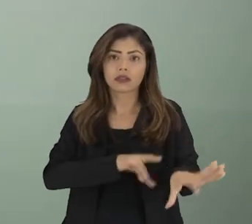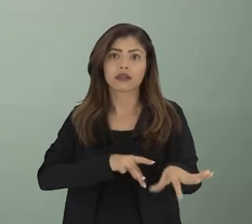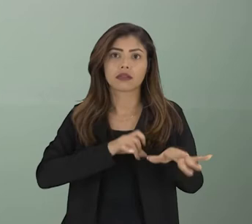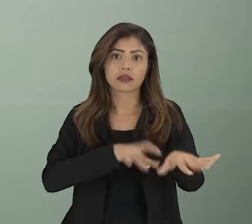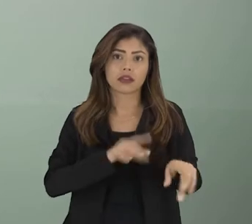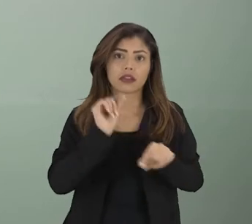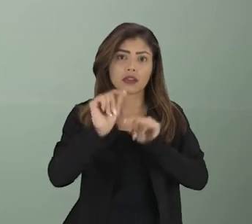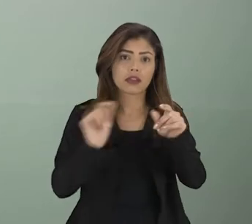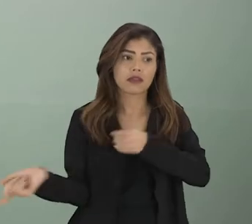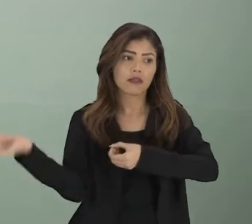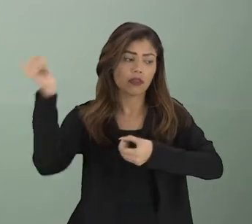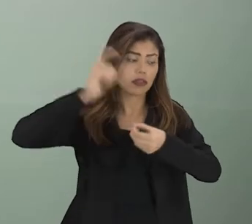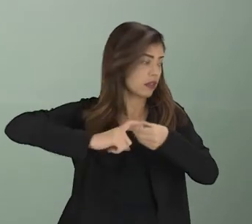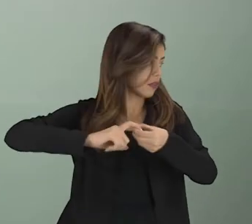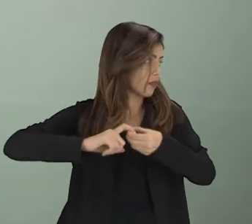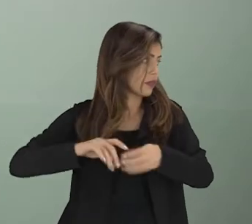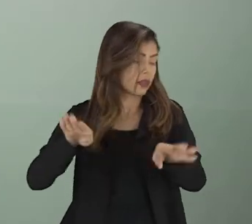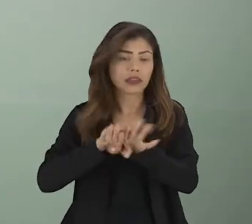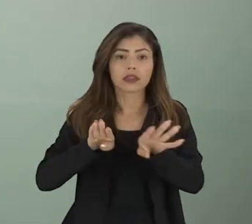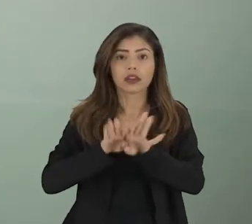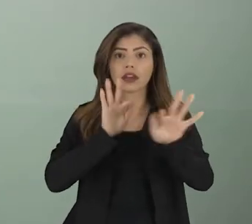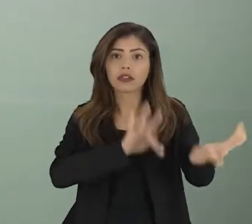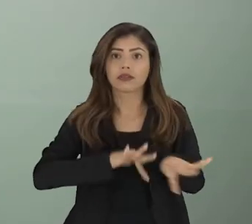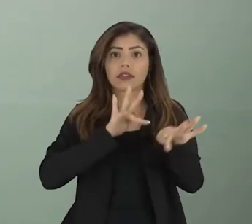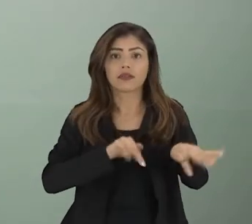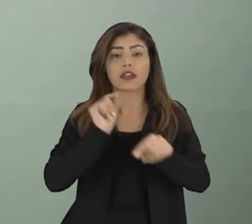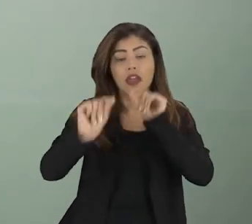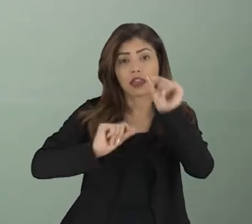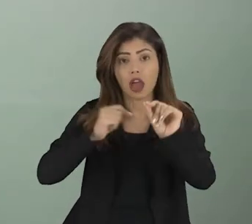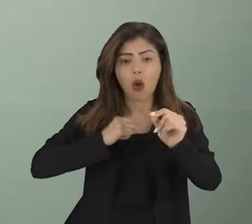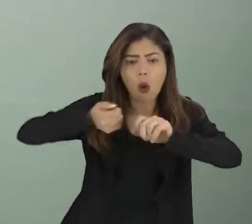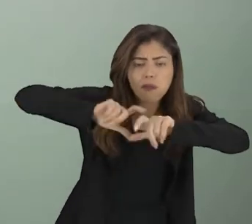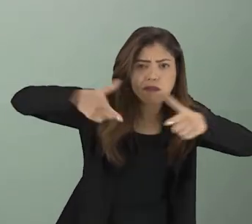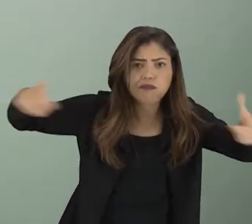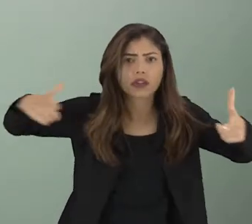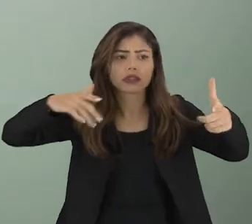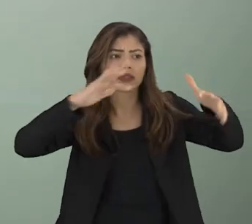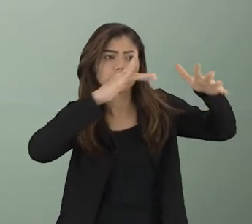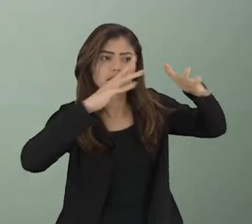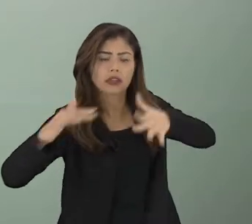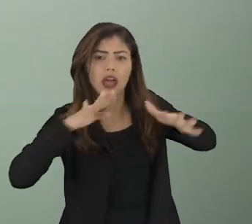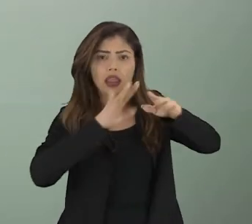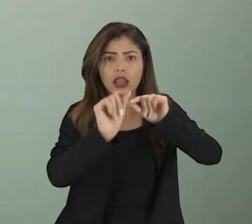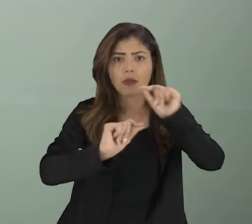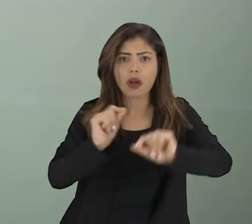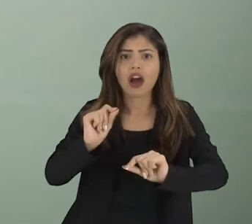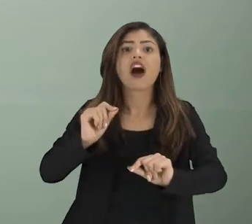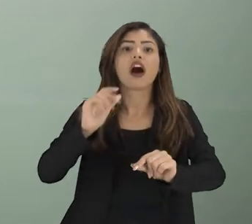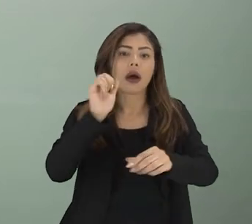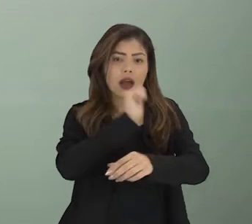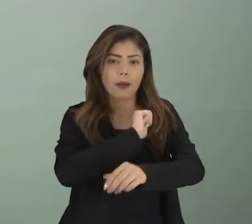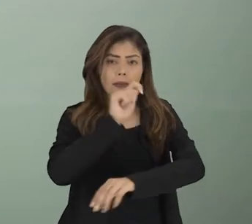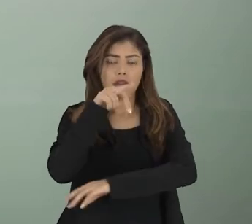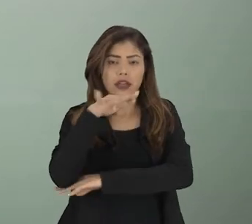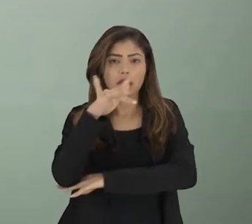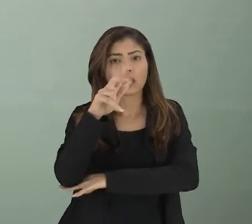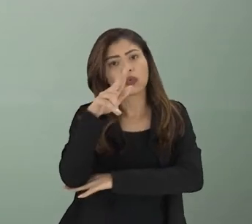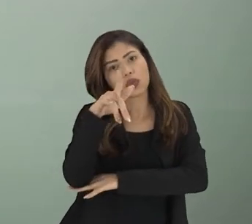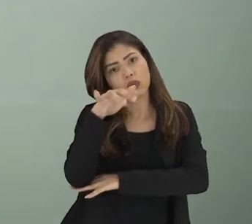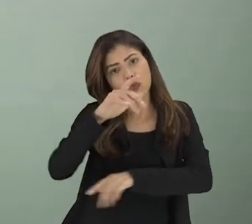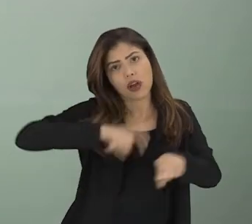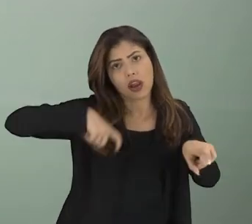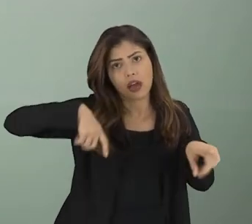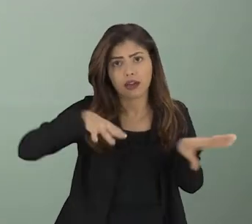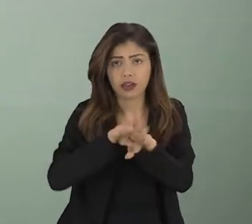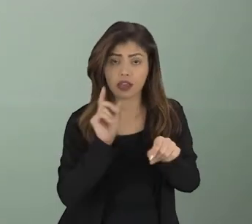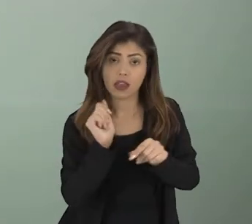sociedade voltada claro que tinha sim o campo que tinha uma agricultura e para subsistência desses